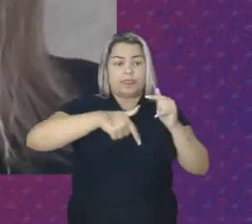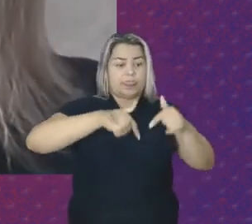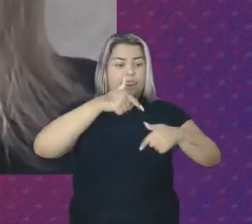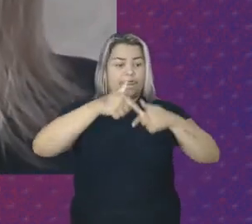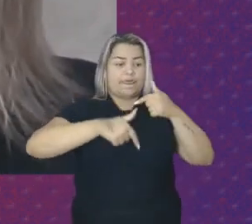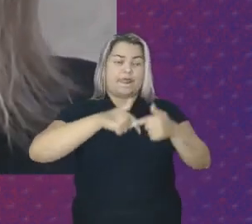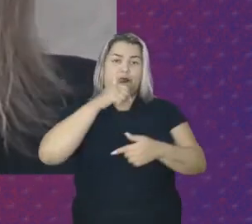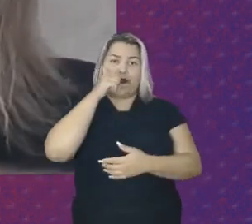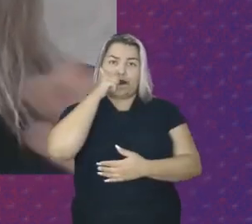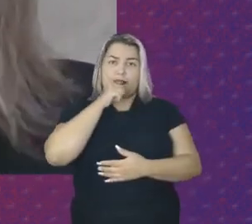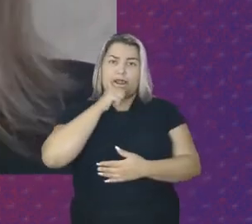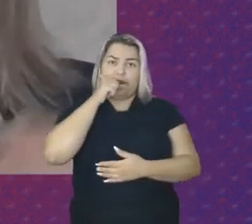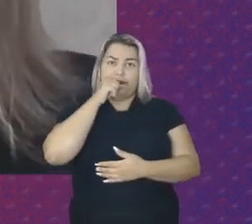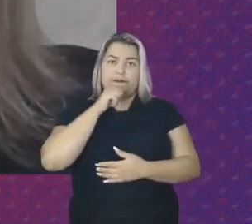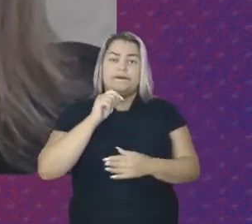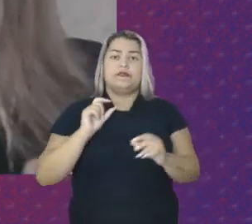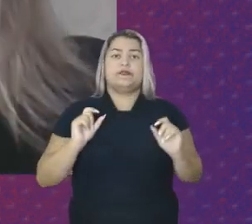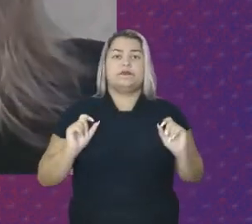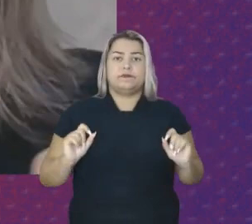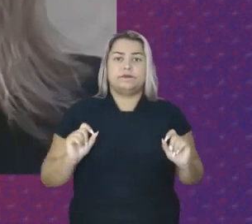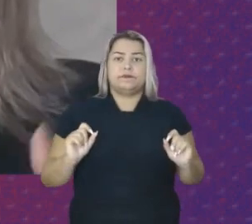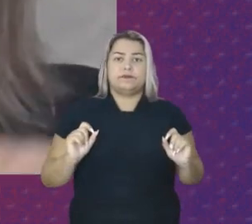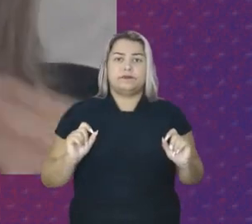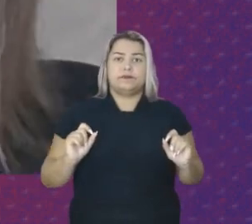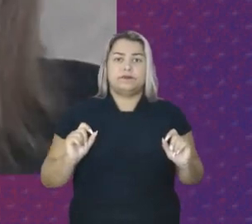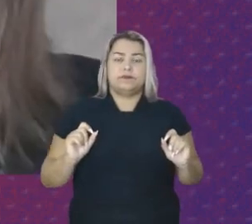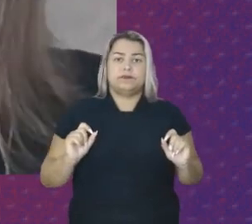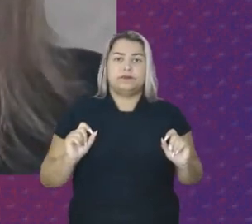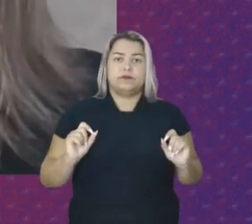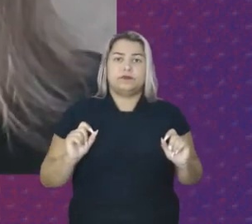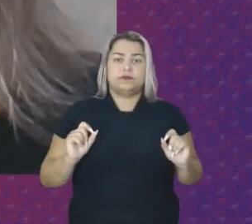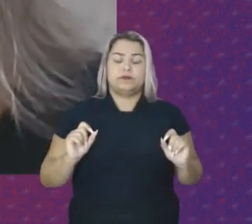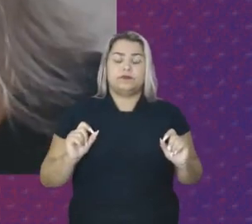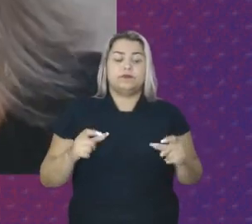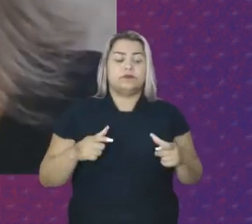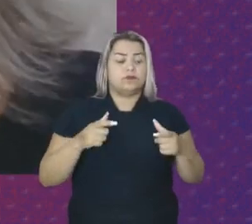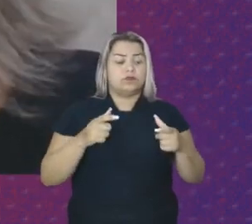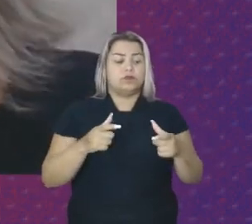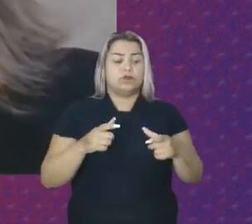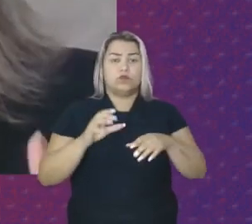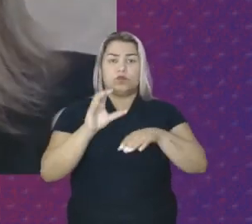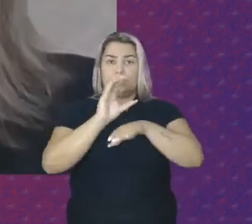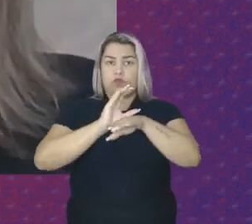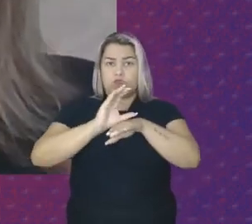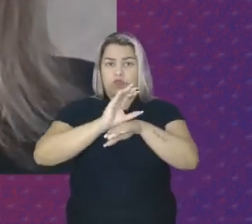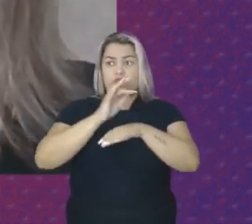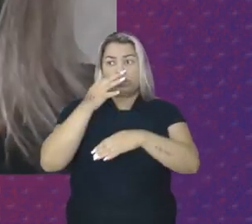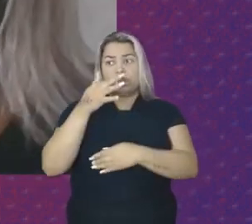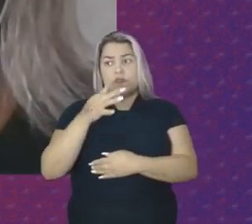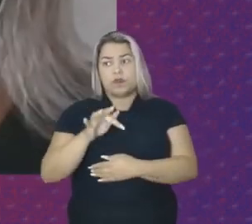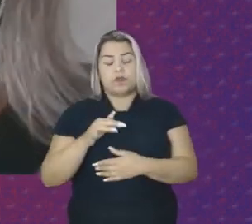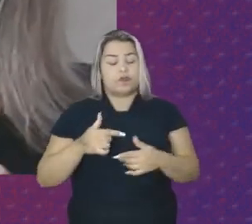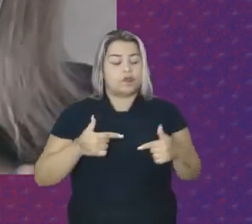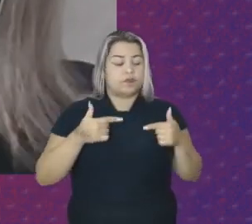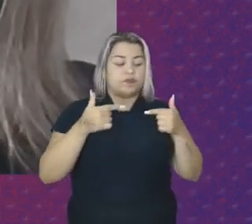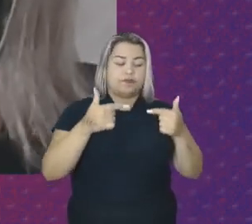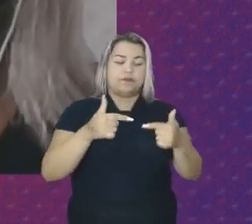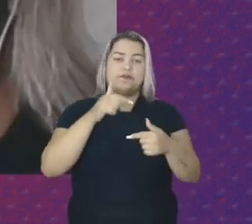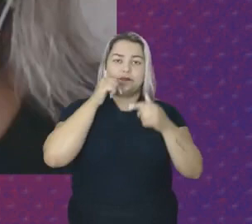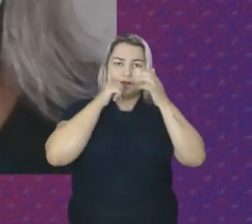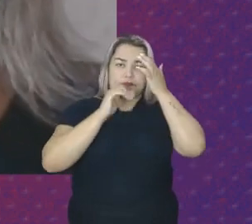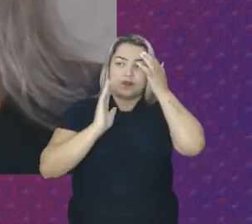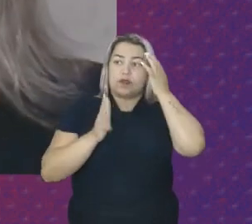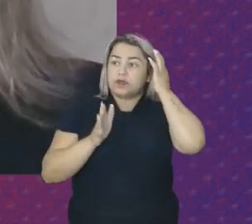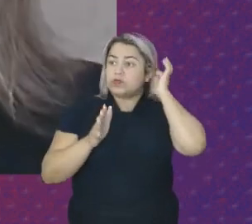as mulheres. Então, neste ambiente pré-Constituição Federal, as lutas das mulheres já